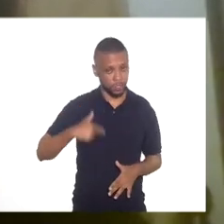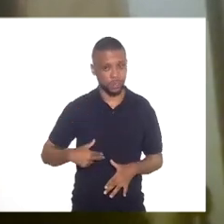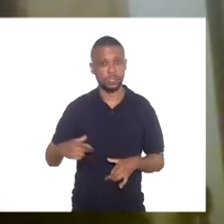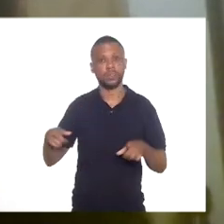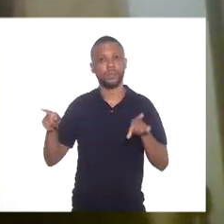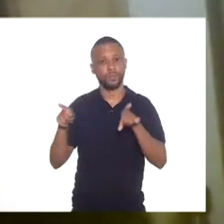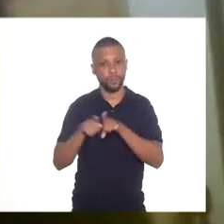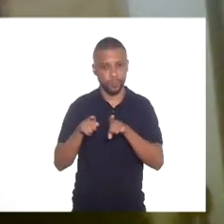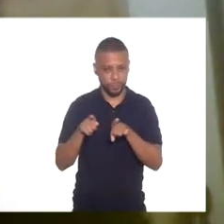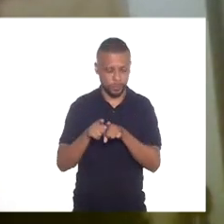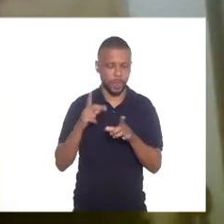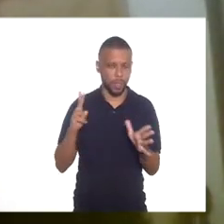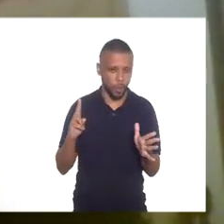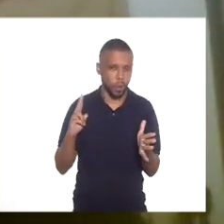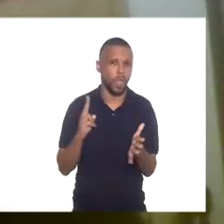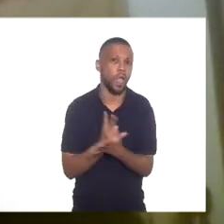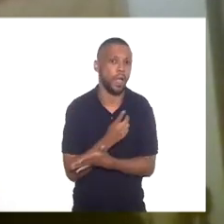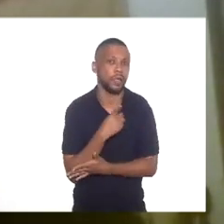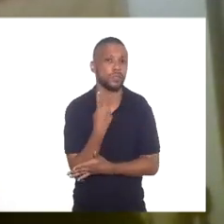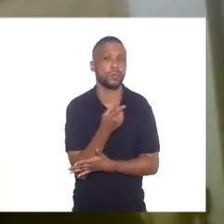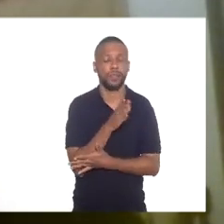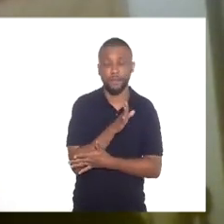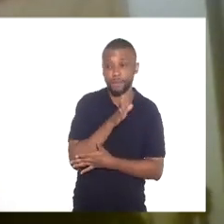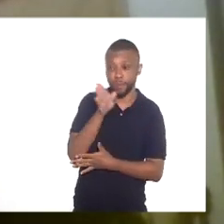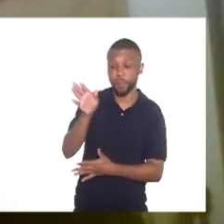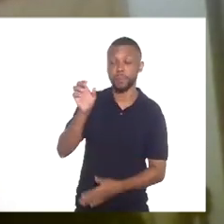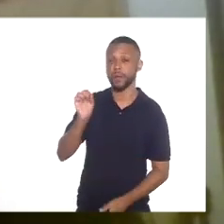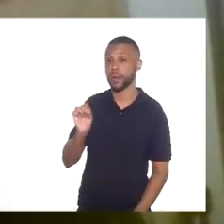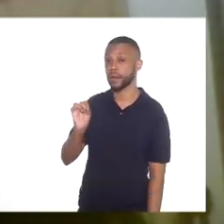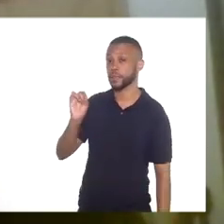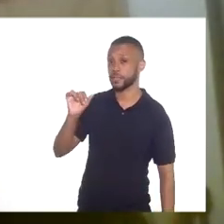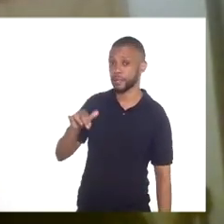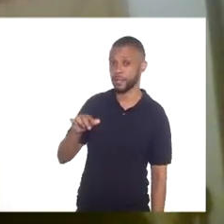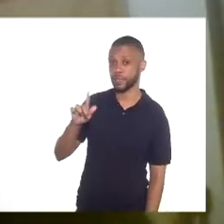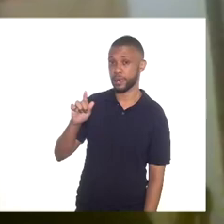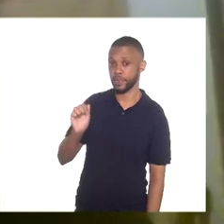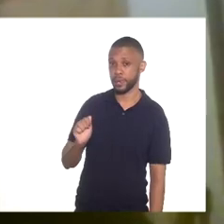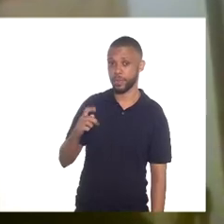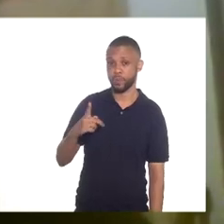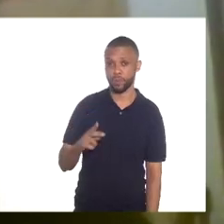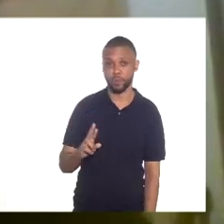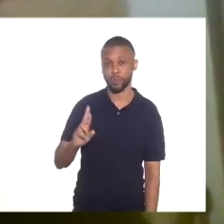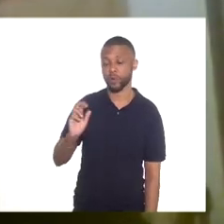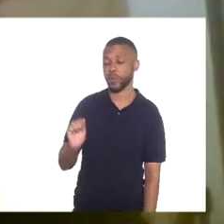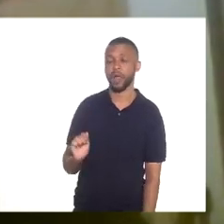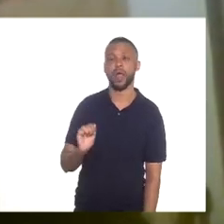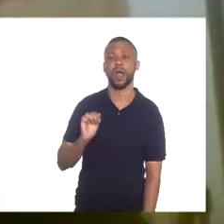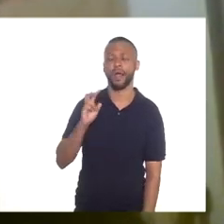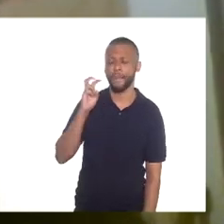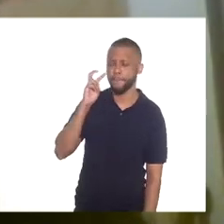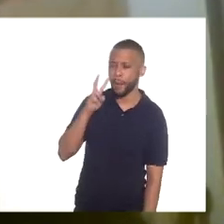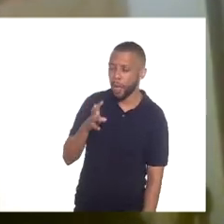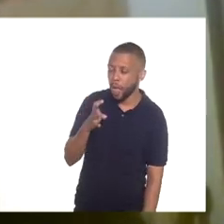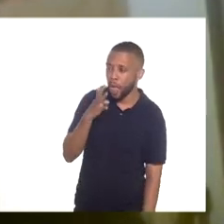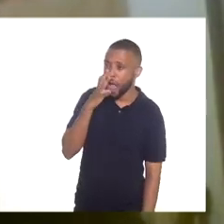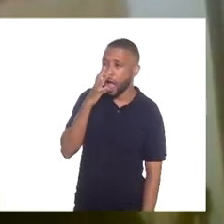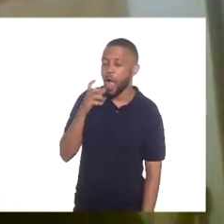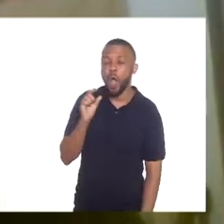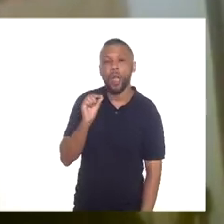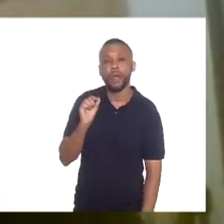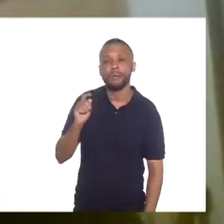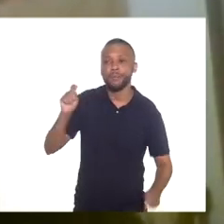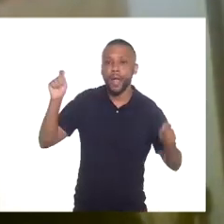China e também fomos a Singapura, né? Foi a capacidade dos estaleiros